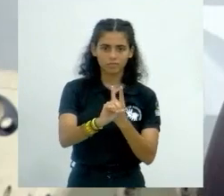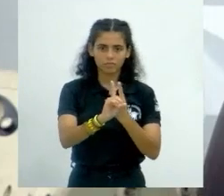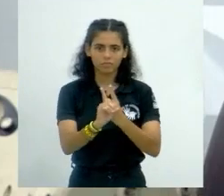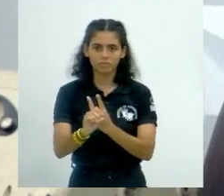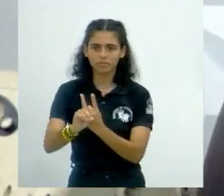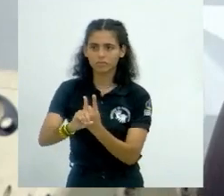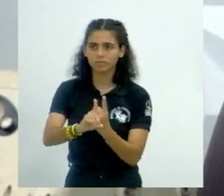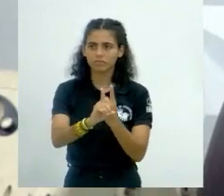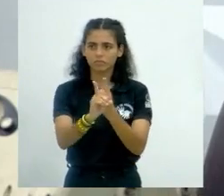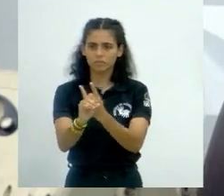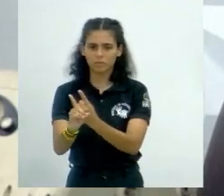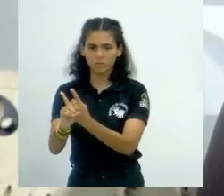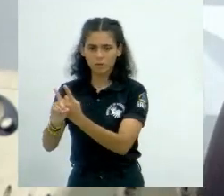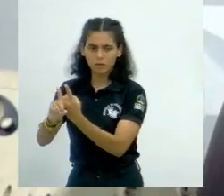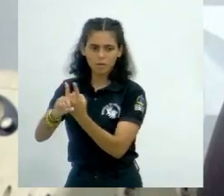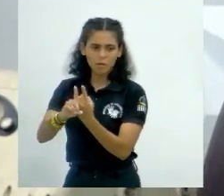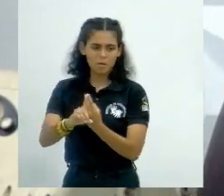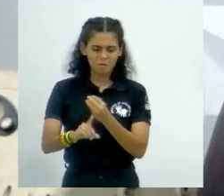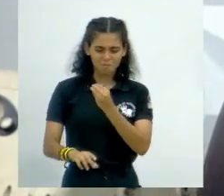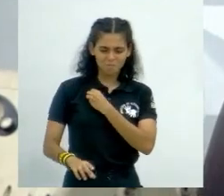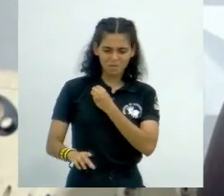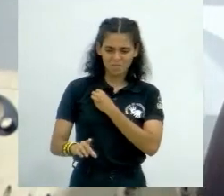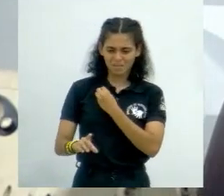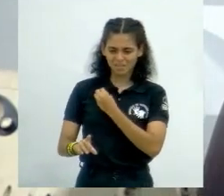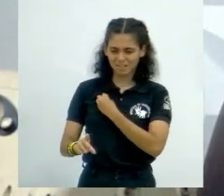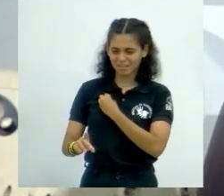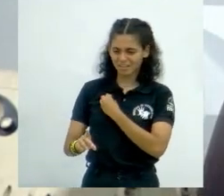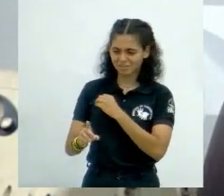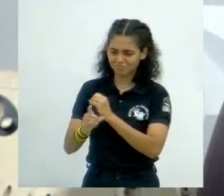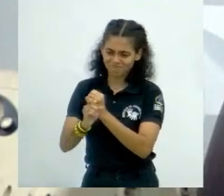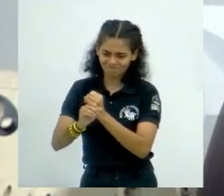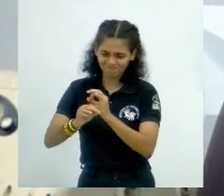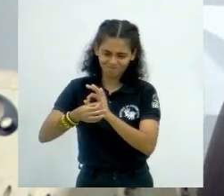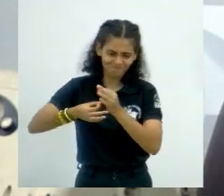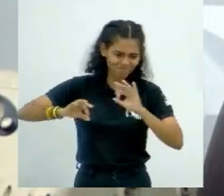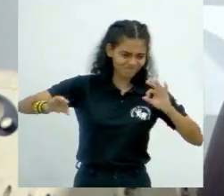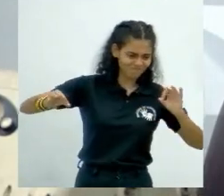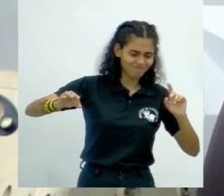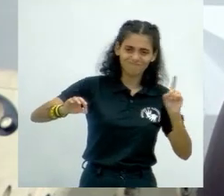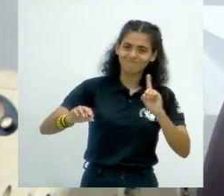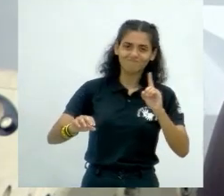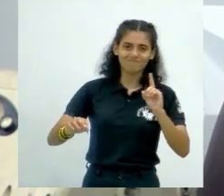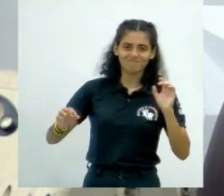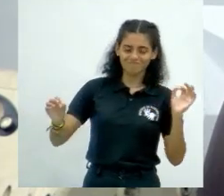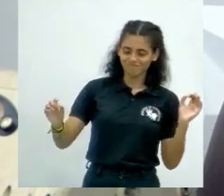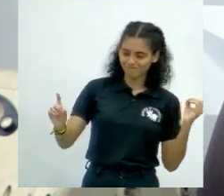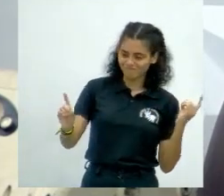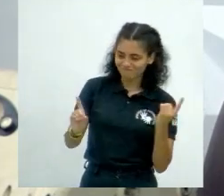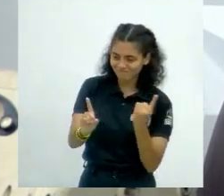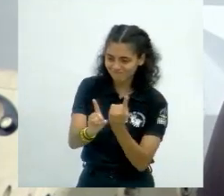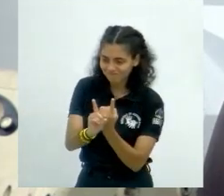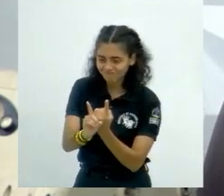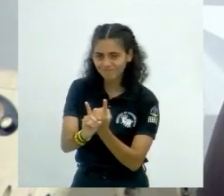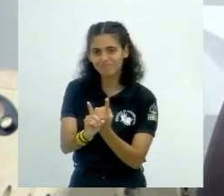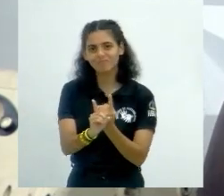mais sentido. Porque reconhecer o Senhor nos seus caminhos, a gente poderia traduzir também como ter